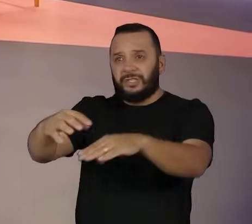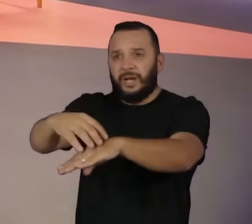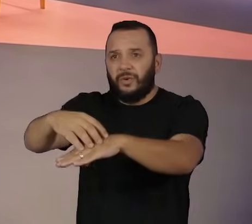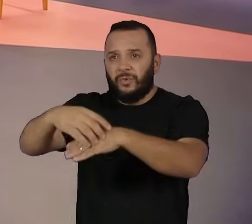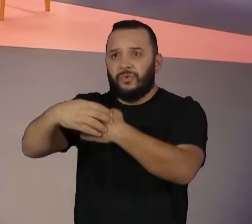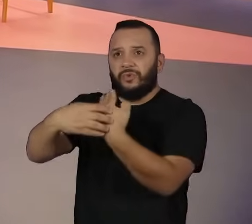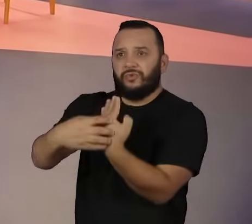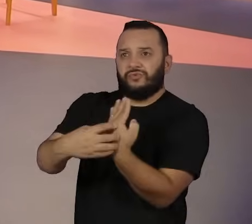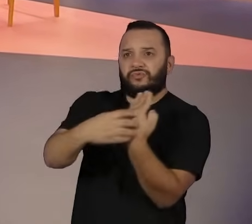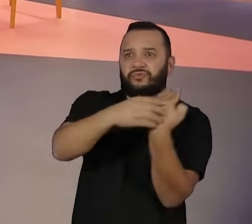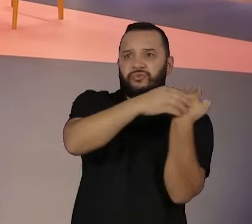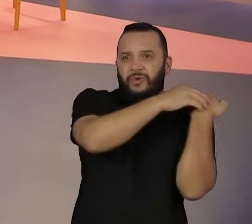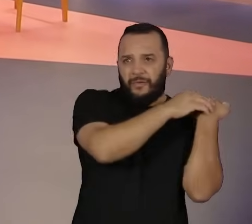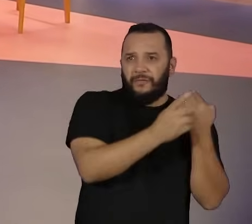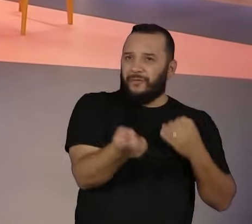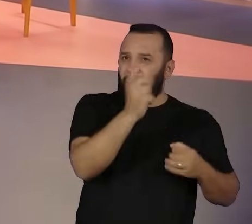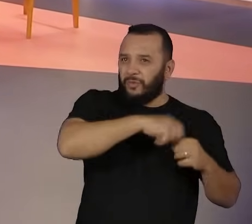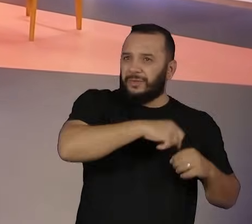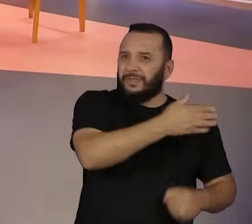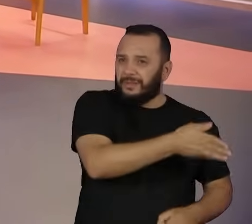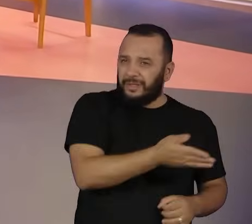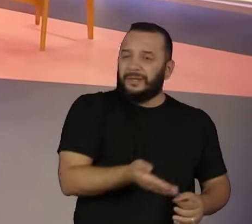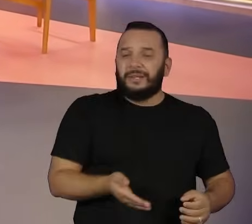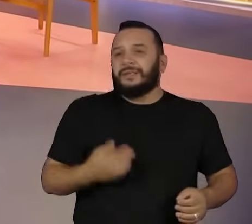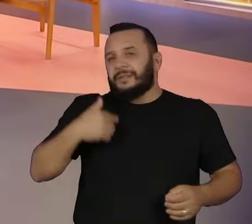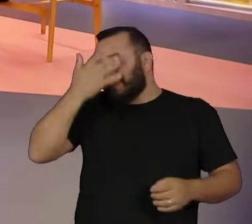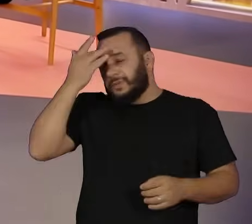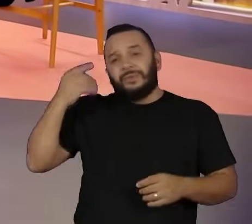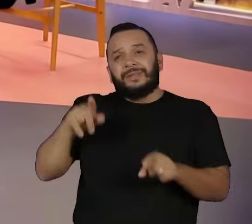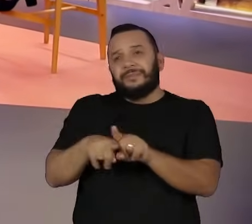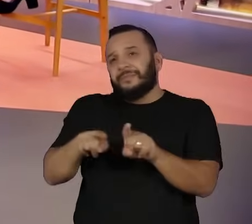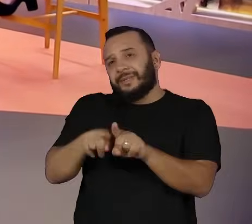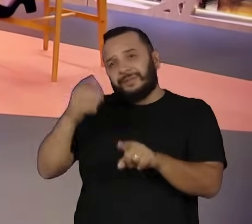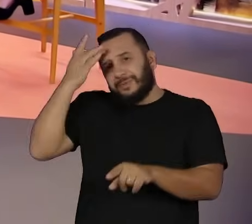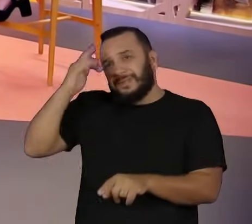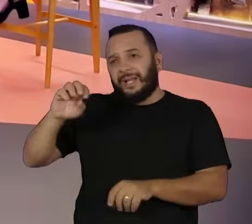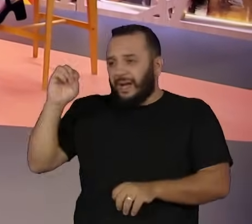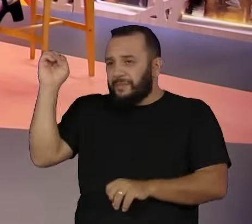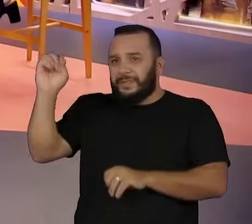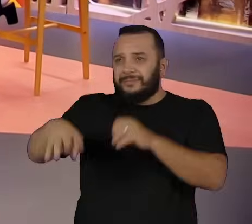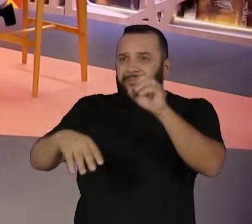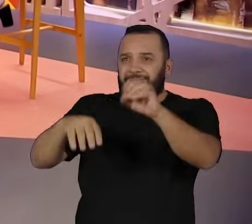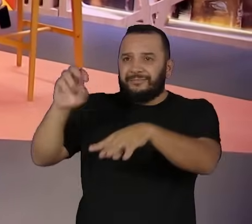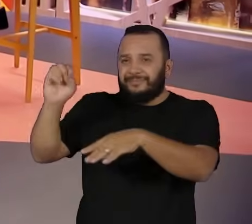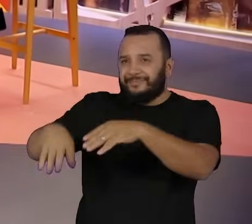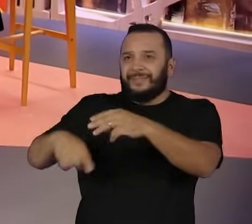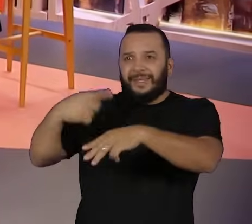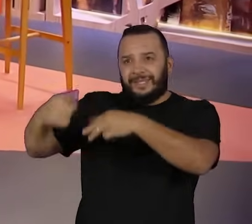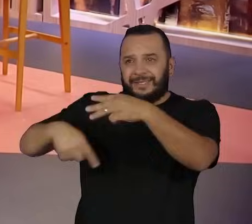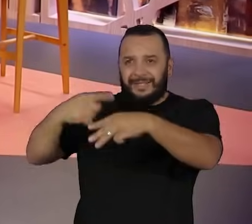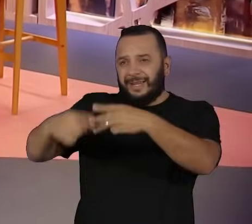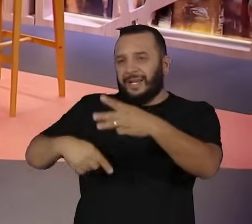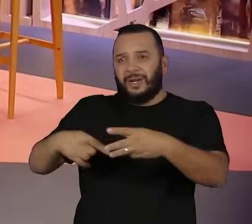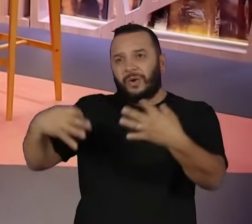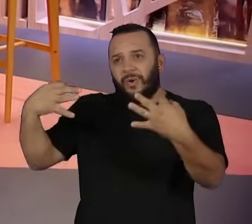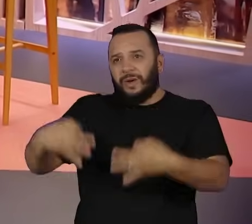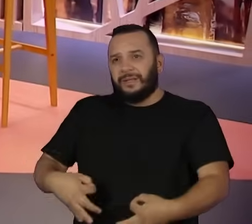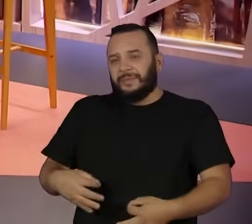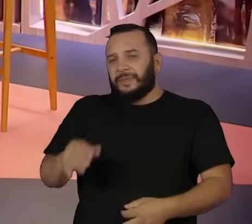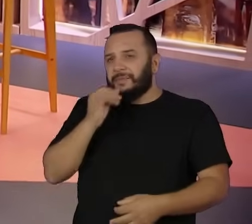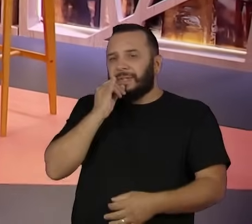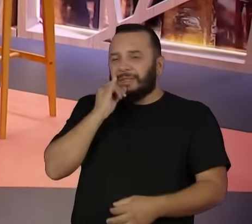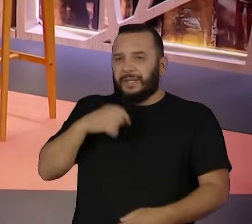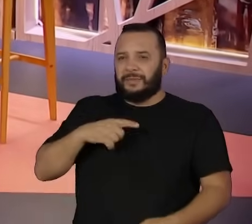pessoas também não sabem onde destinar corretamente, por exemplo, esses produtos da logística reversa. Eu falo, por exemplo, de